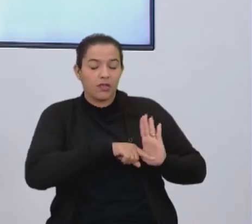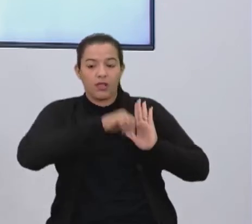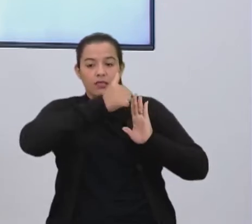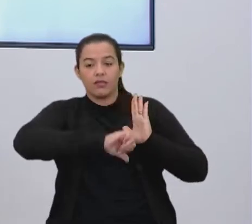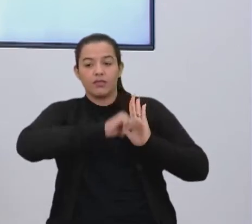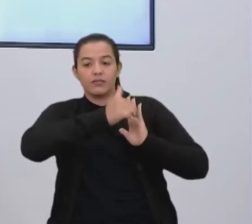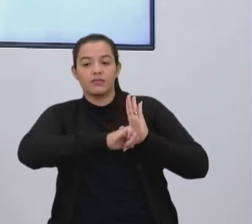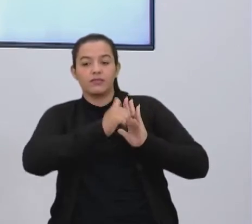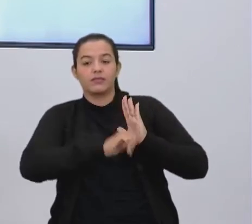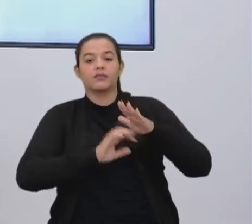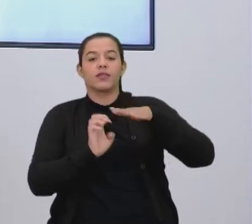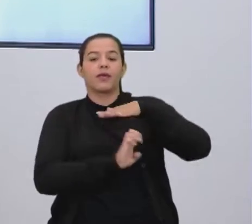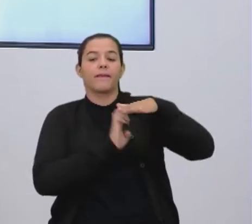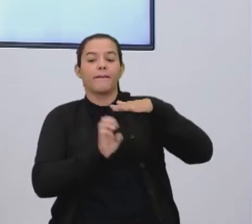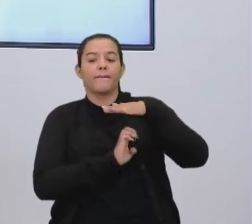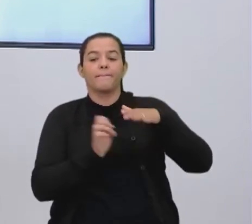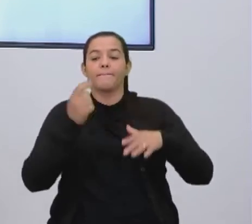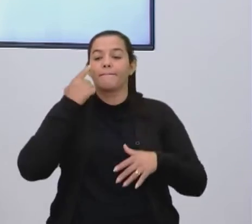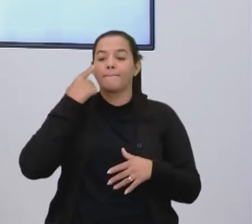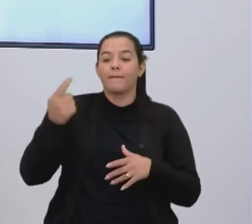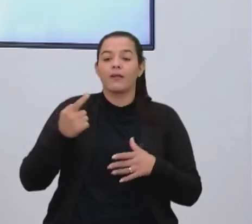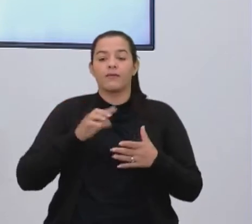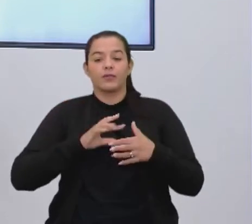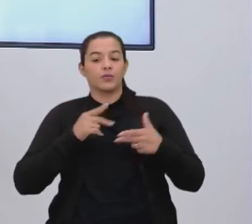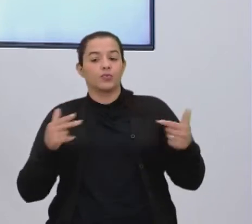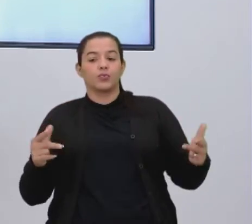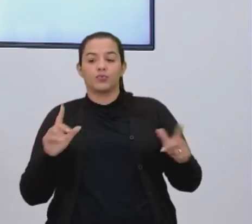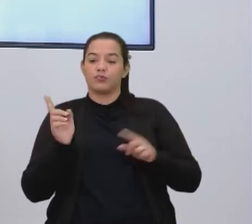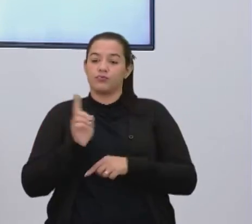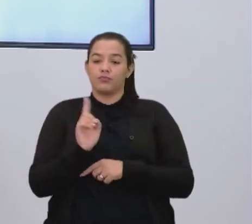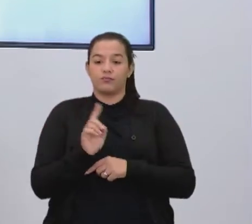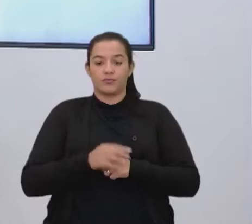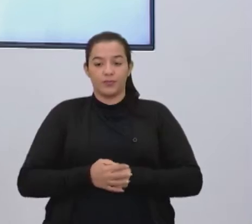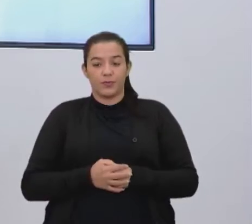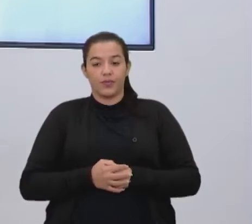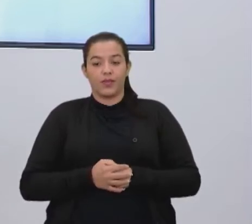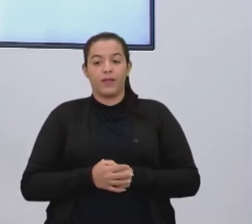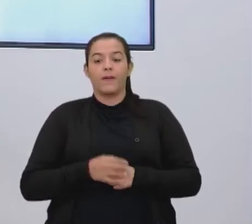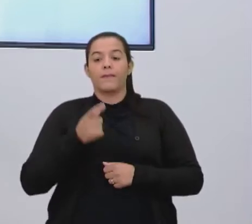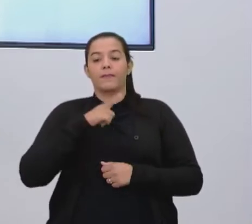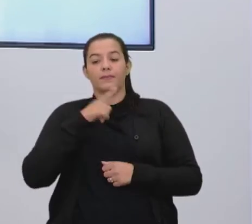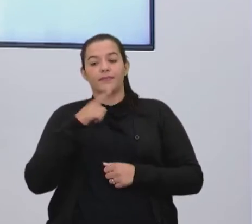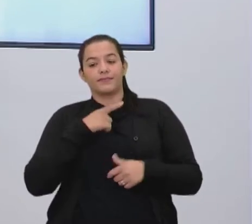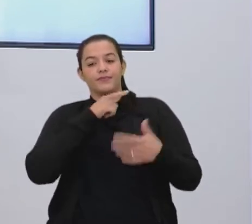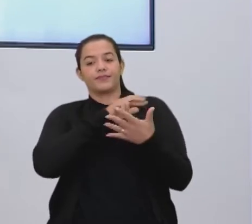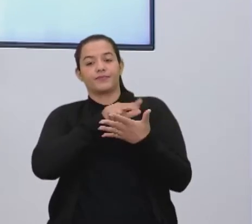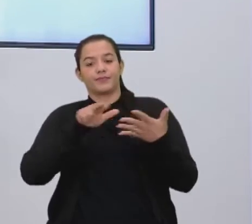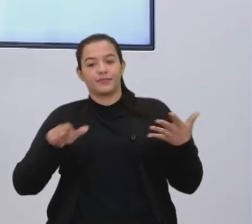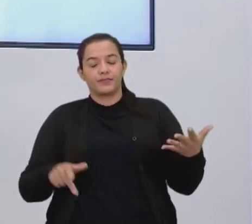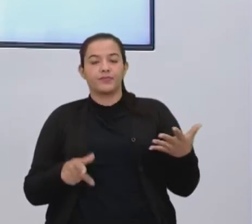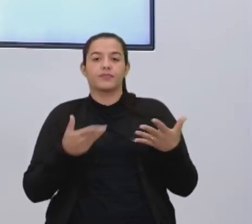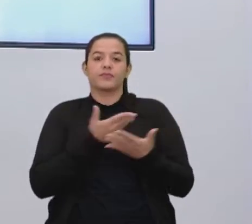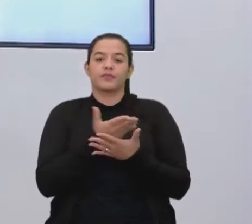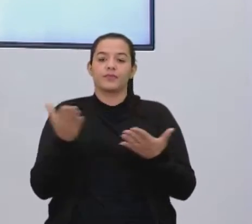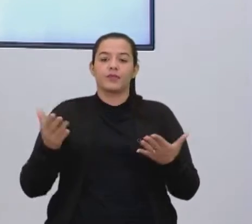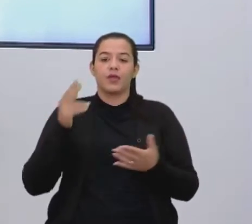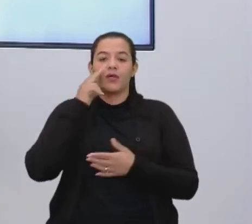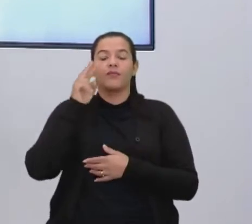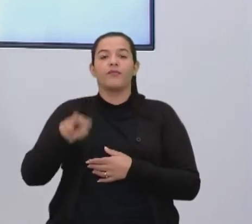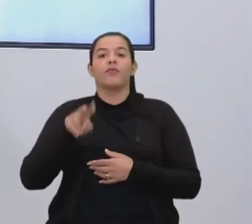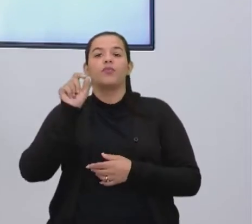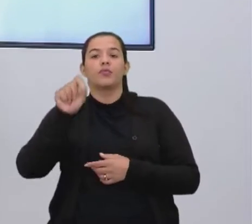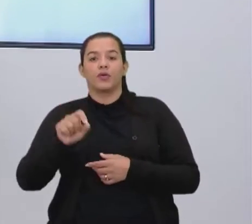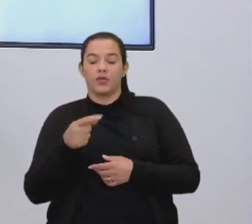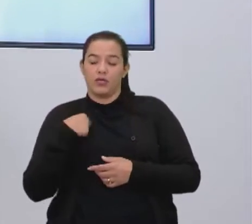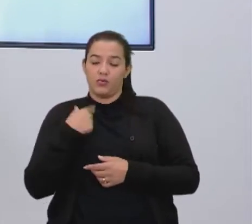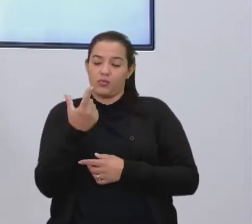caso da empresa, não auditei nenhuma dessas empresas. Mas existem vários casos onde, obviamente, a visão é: eu quero